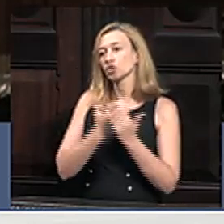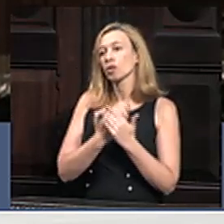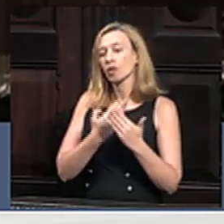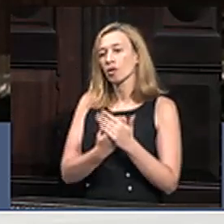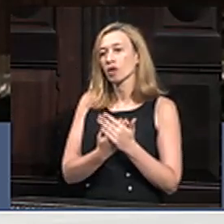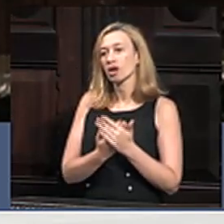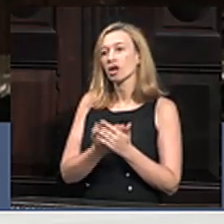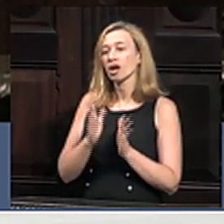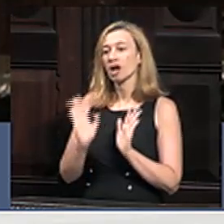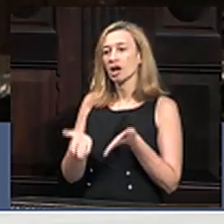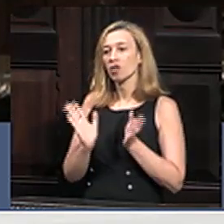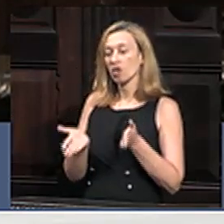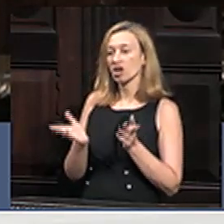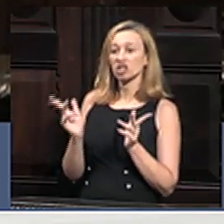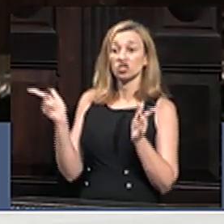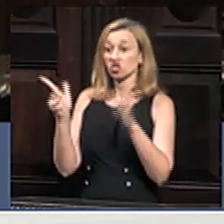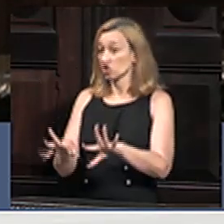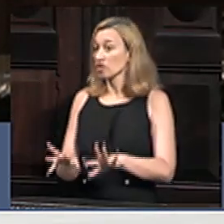As decisões agora